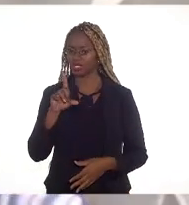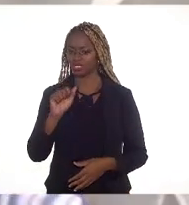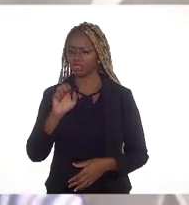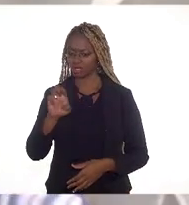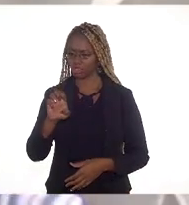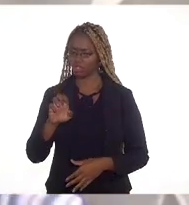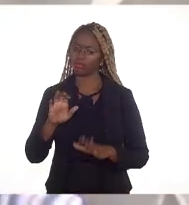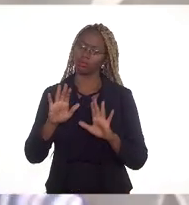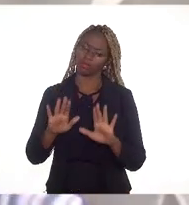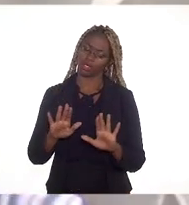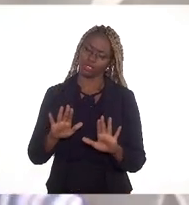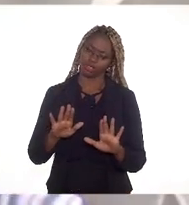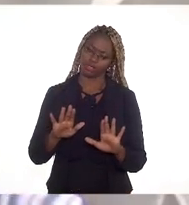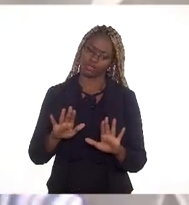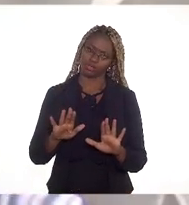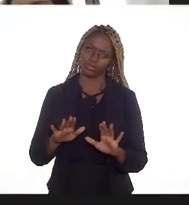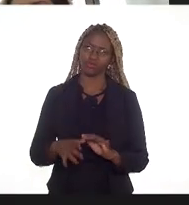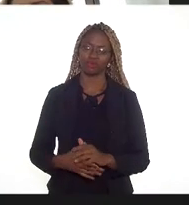vou...